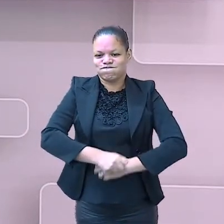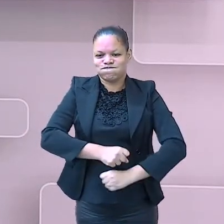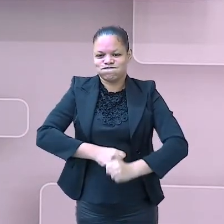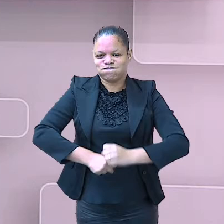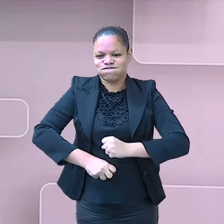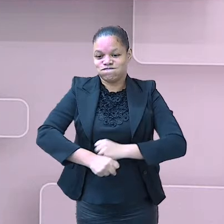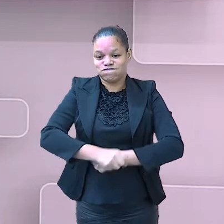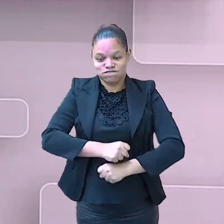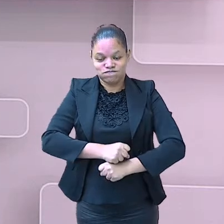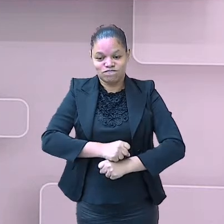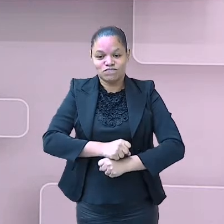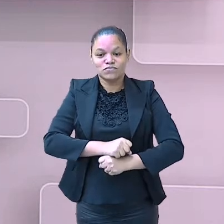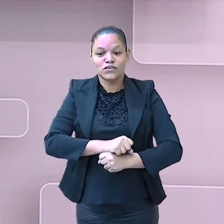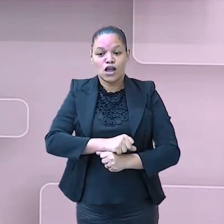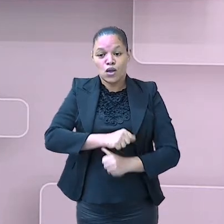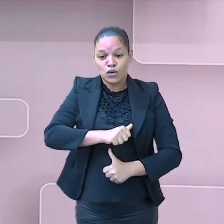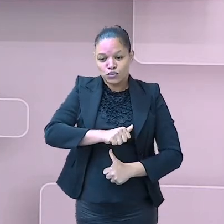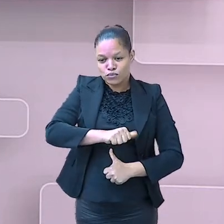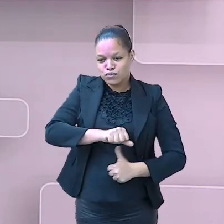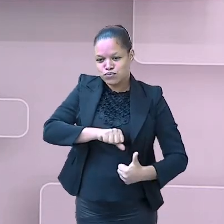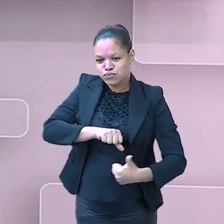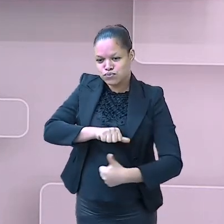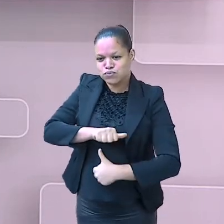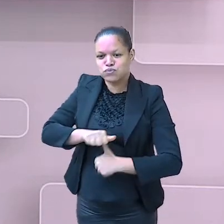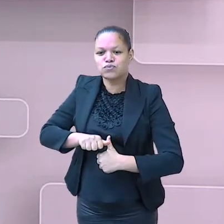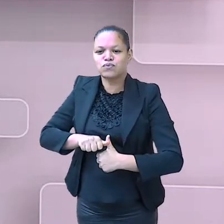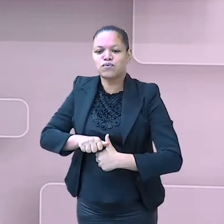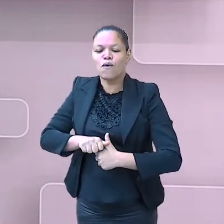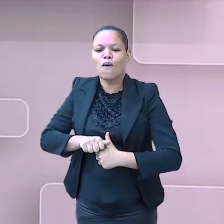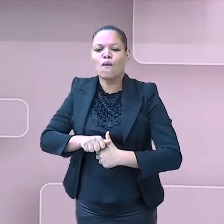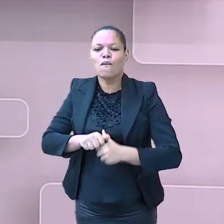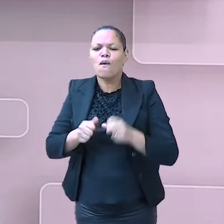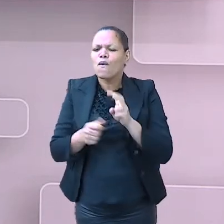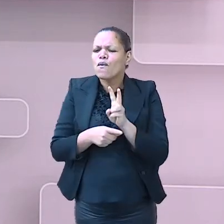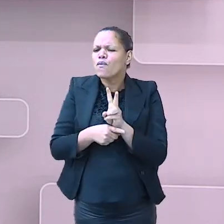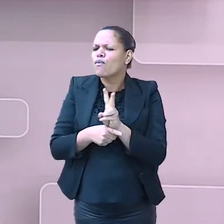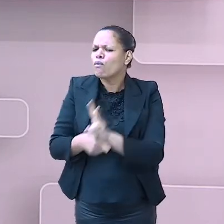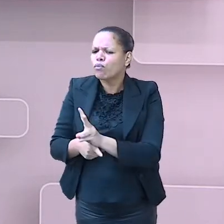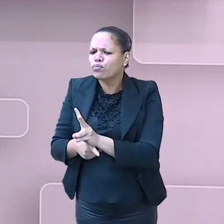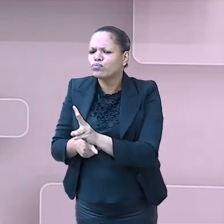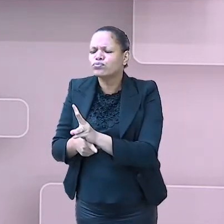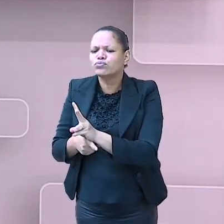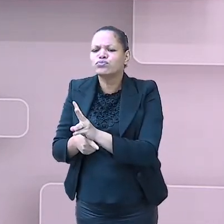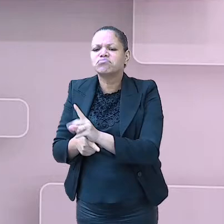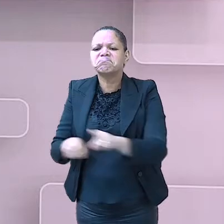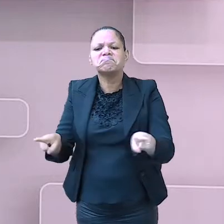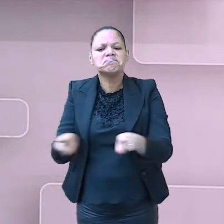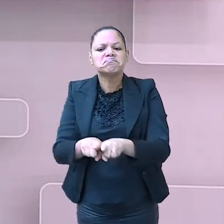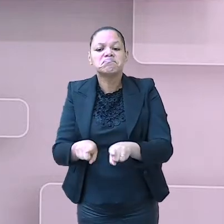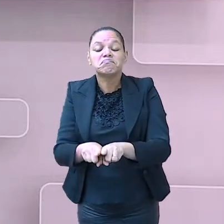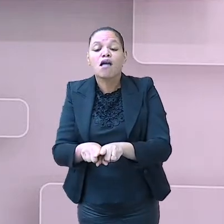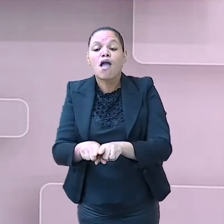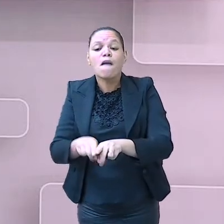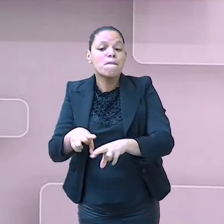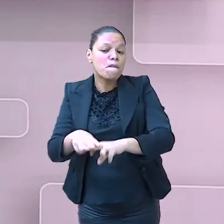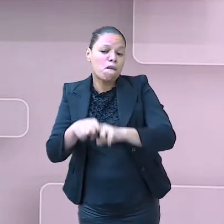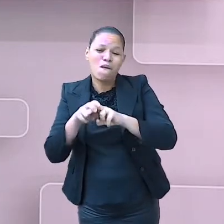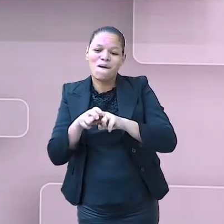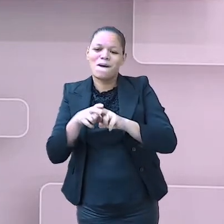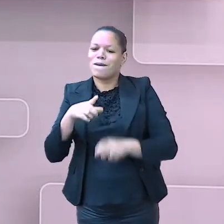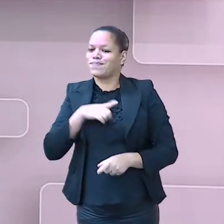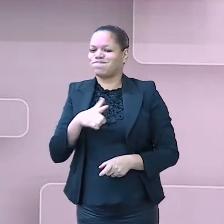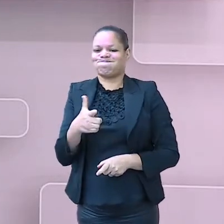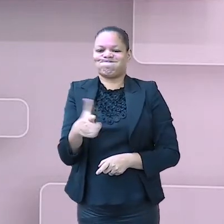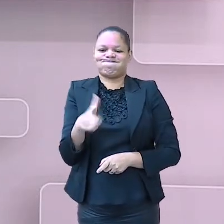Então, isso substitui o dente, né? A arcária dentária, a questão do triturar o dente, o alimento